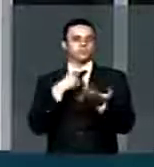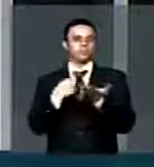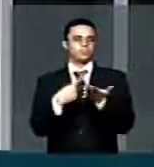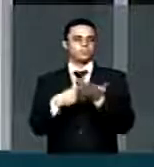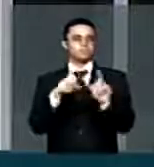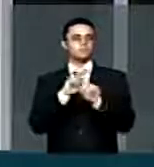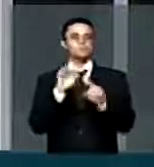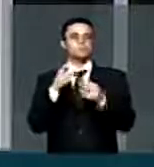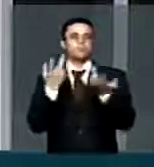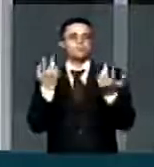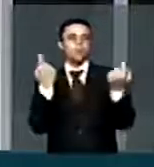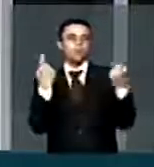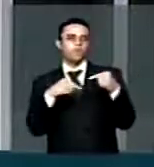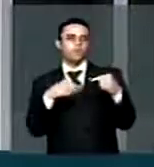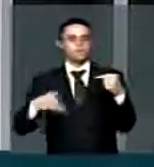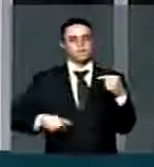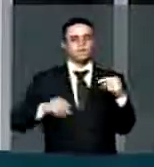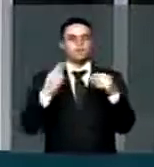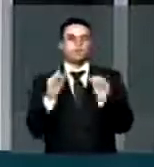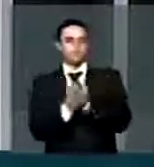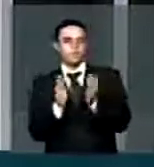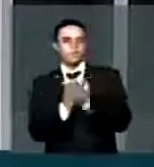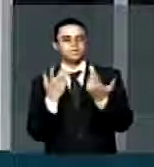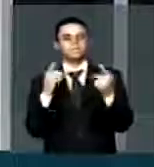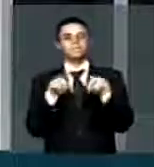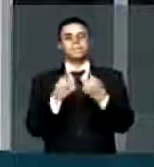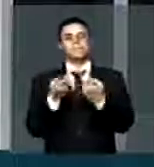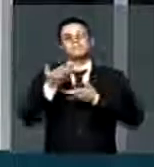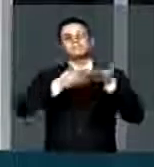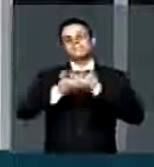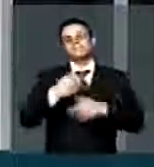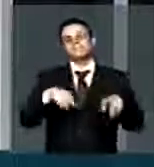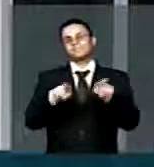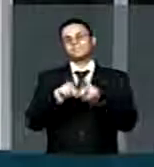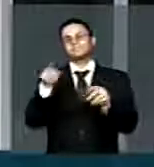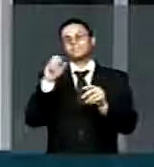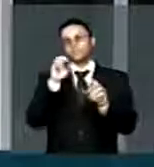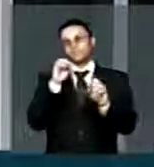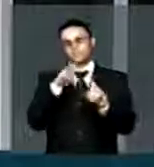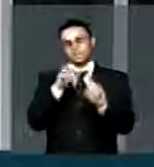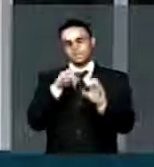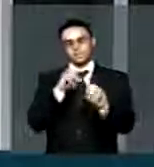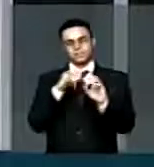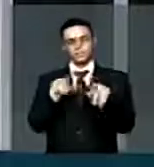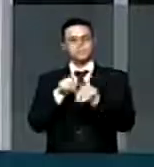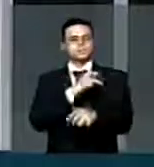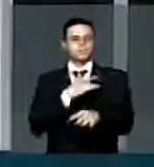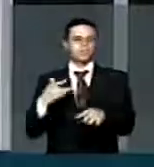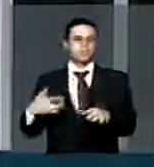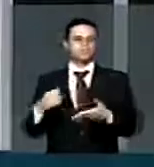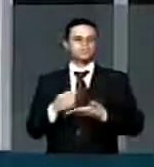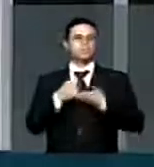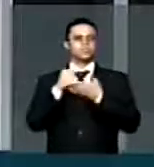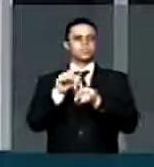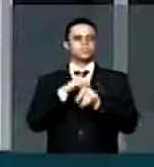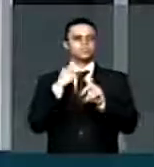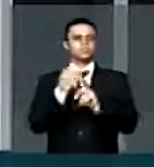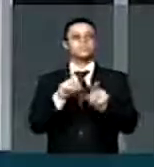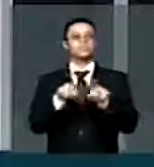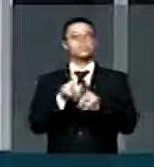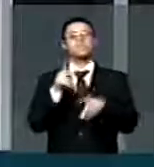do combate à fome e à miséria, mas na inclusão, na educação, na saúde, na assistência de